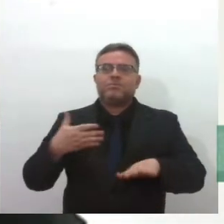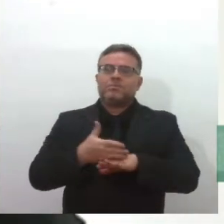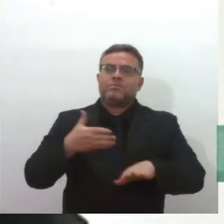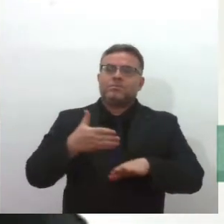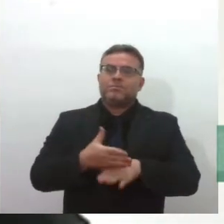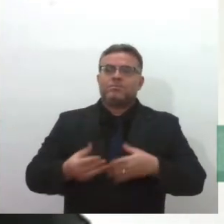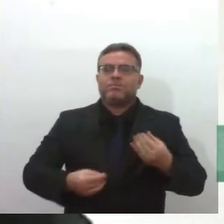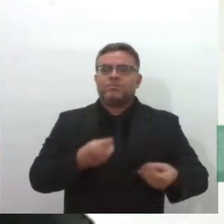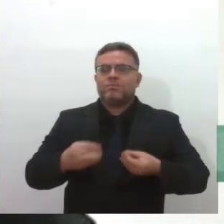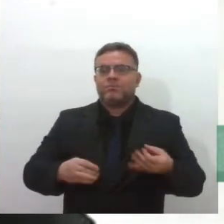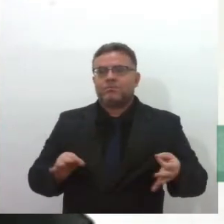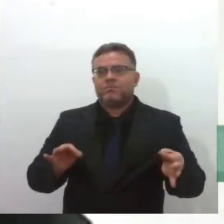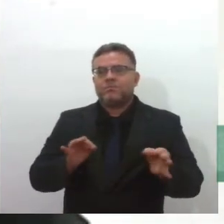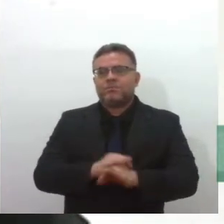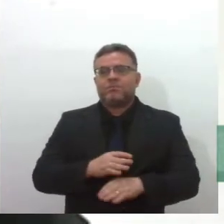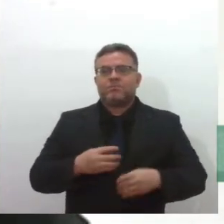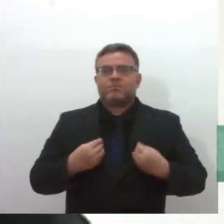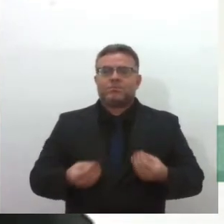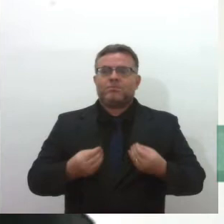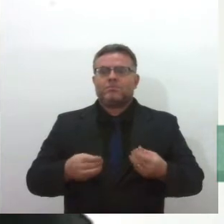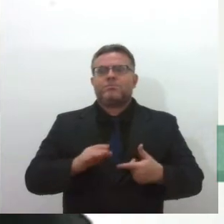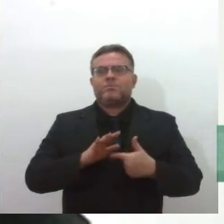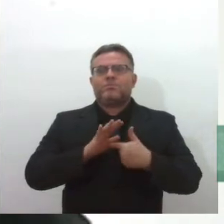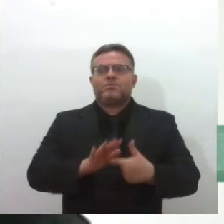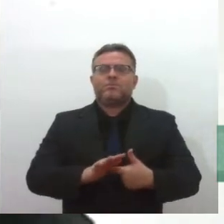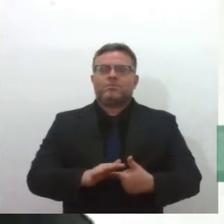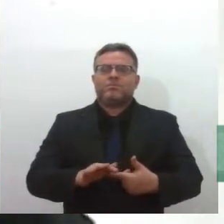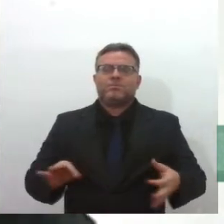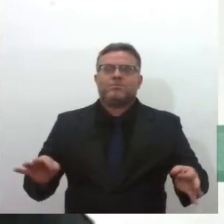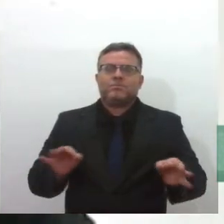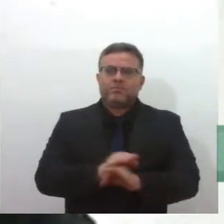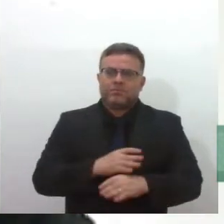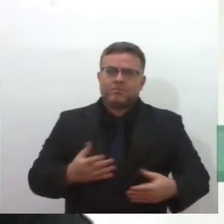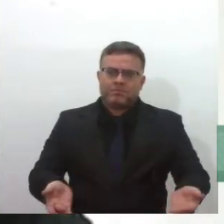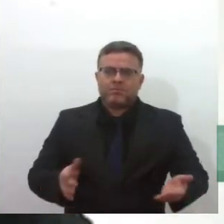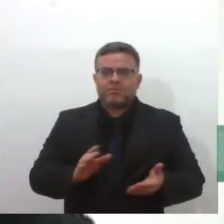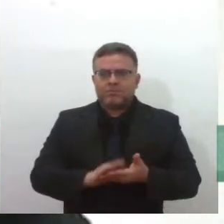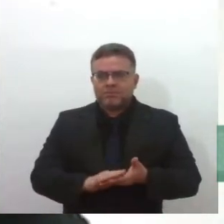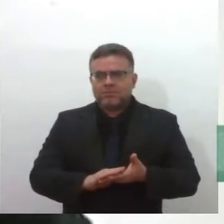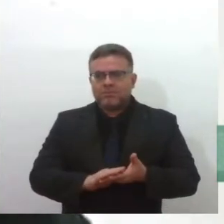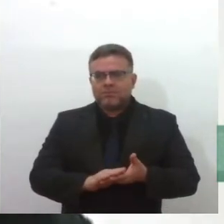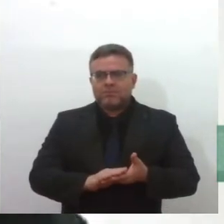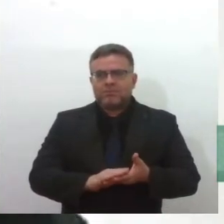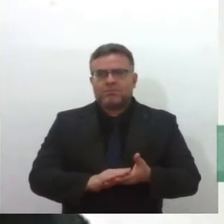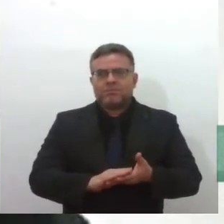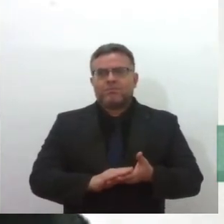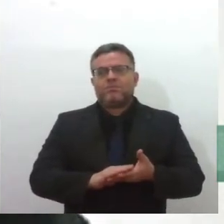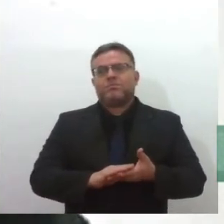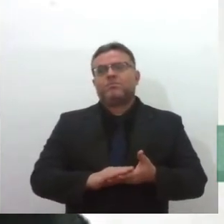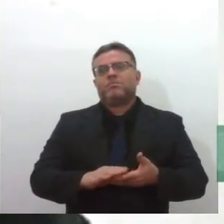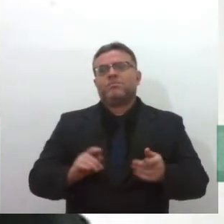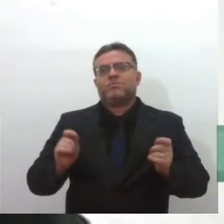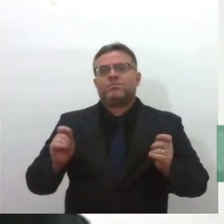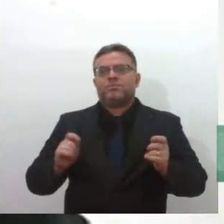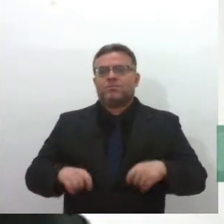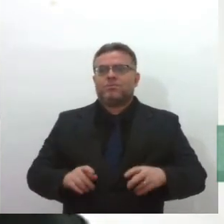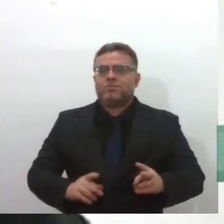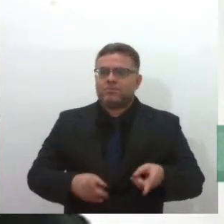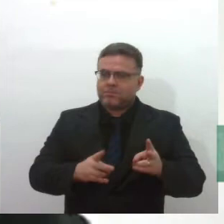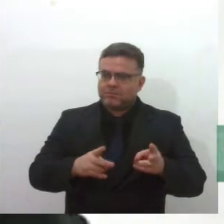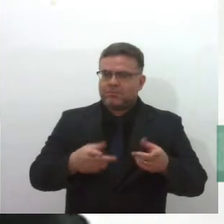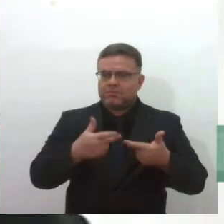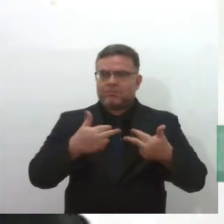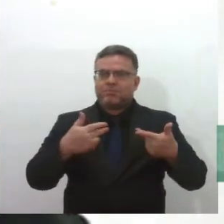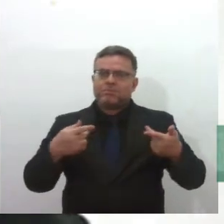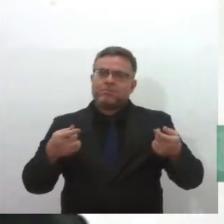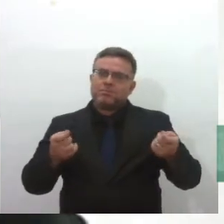internet está aí para nos provar que tudo é instantâneo, imediato, e bem assim também é a questão tratada